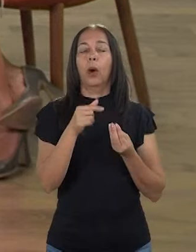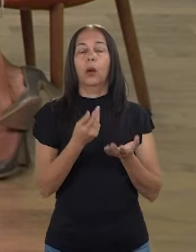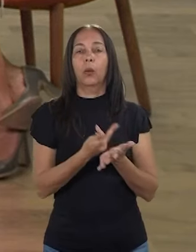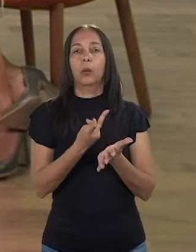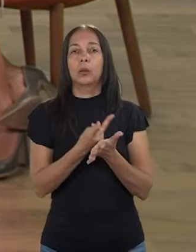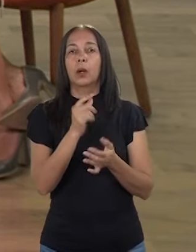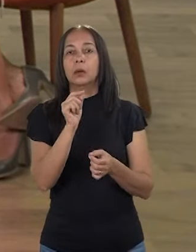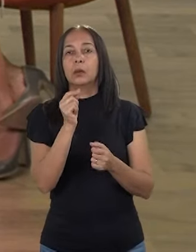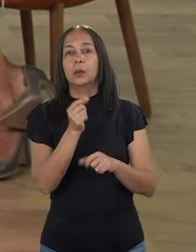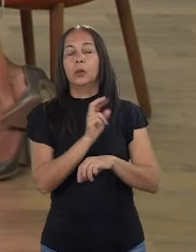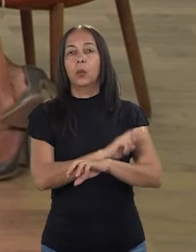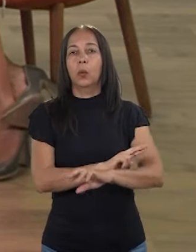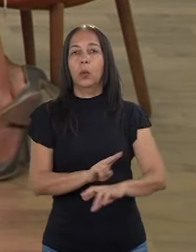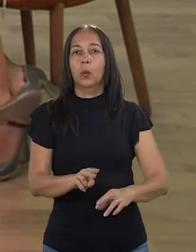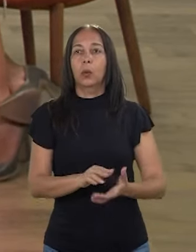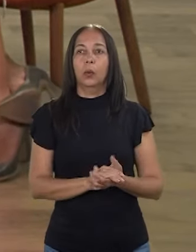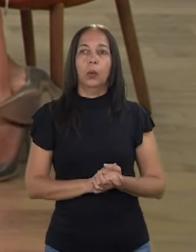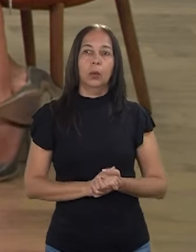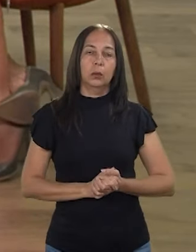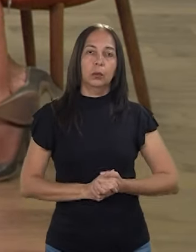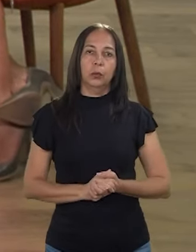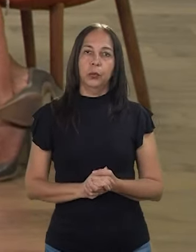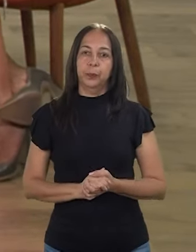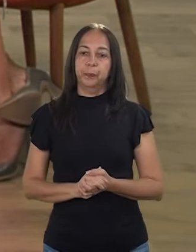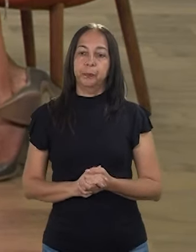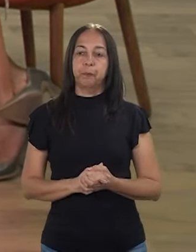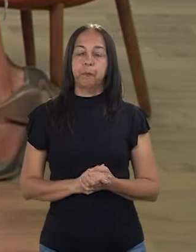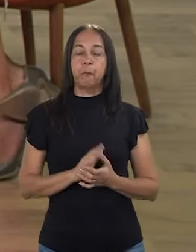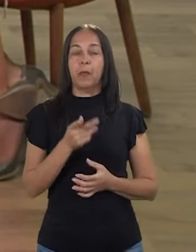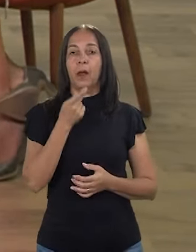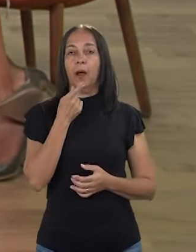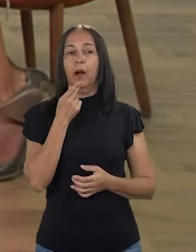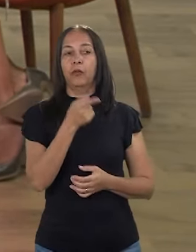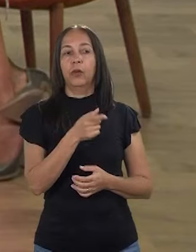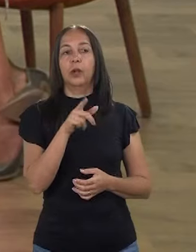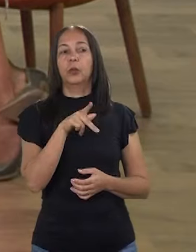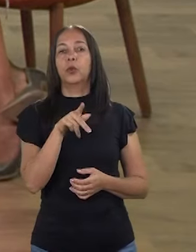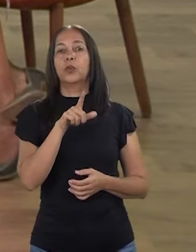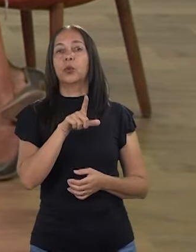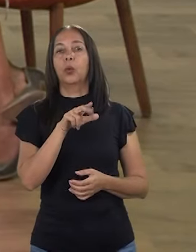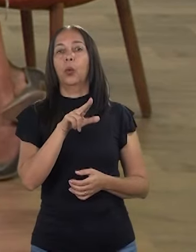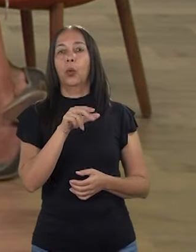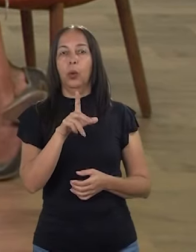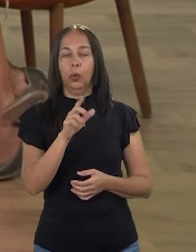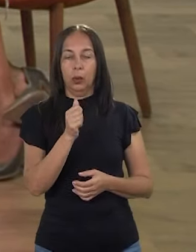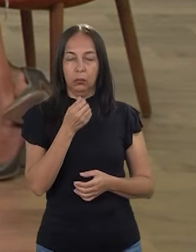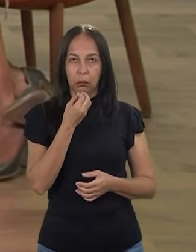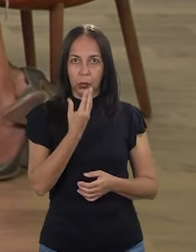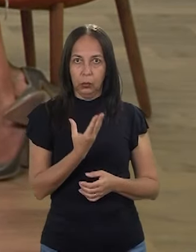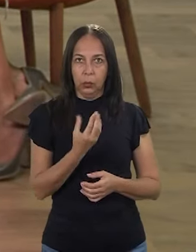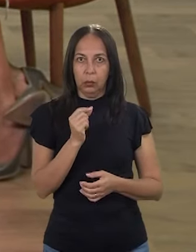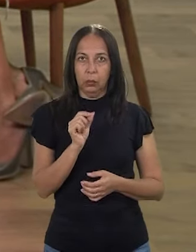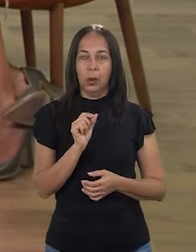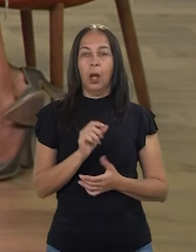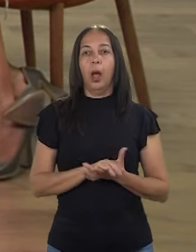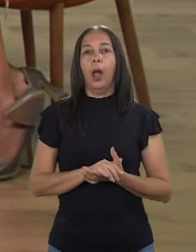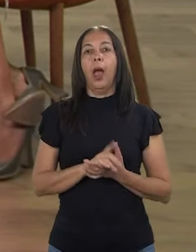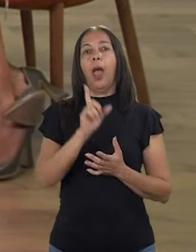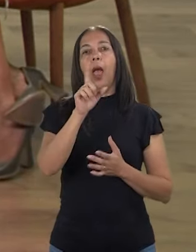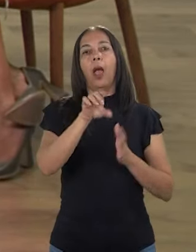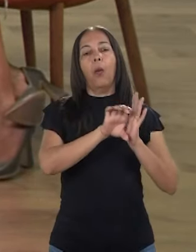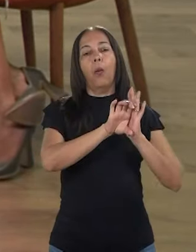racismo isso essa fala de de de Lula foi muito boa no sentido de trazer essa atualização do racismo estrutural